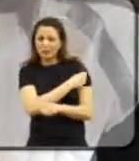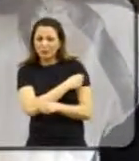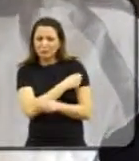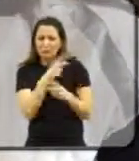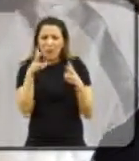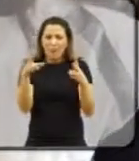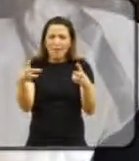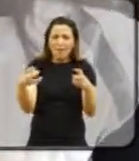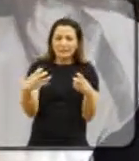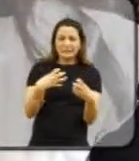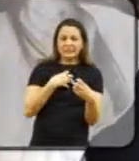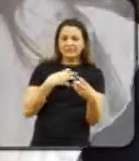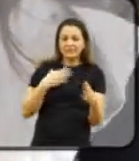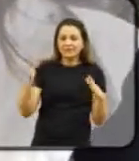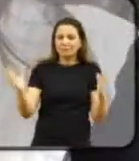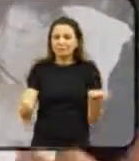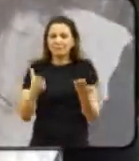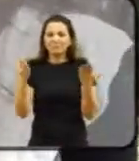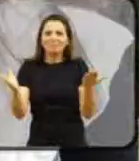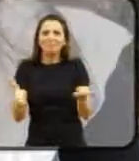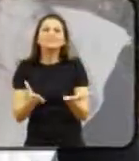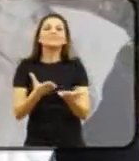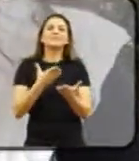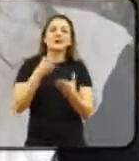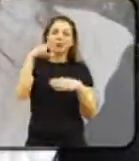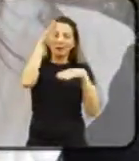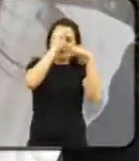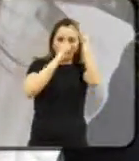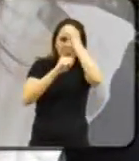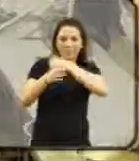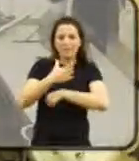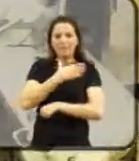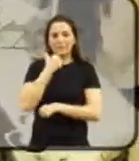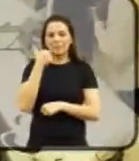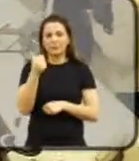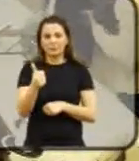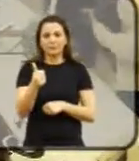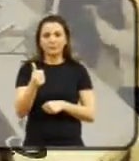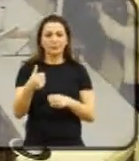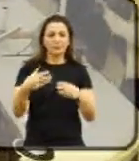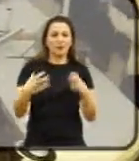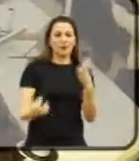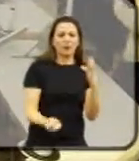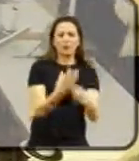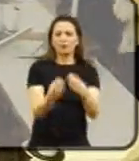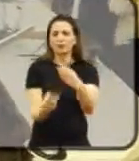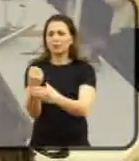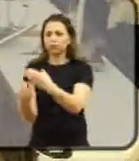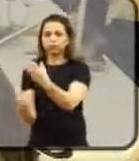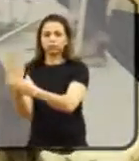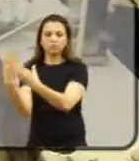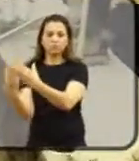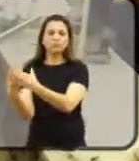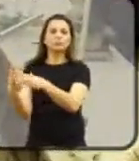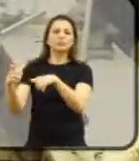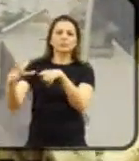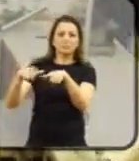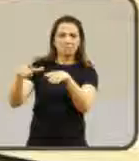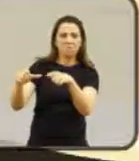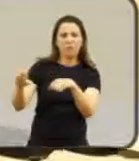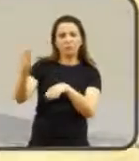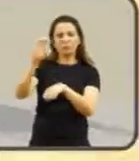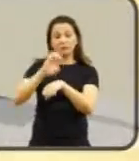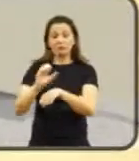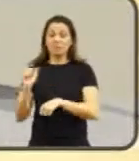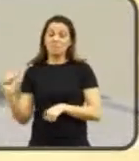também, e isso vai incentivando mais ainda e elas vão aprendendo melhor. São vários polos iguais a esse em todo o estado.